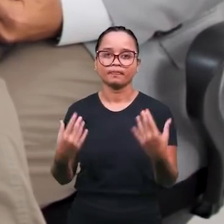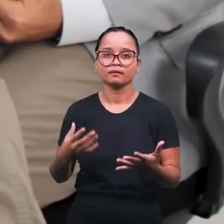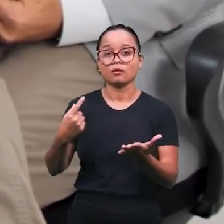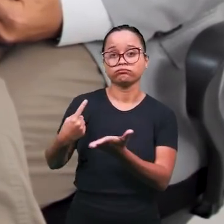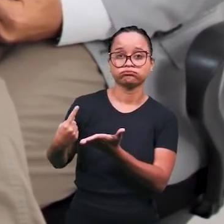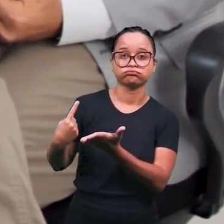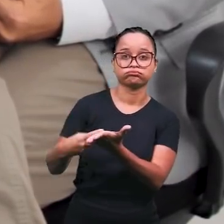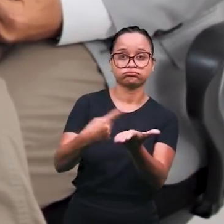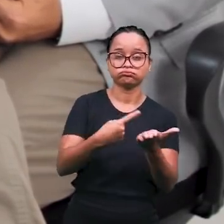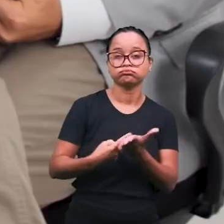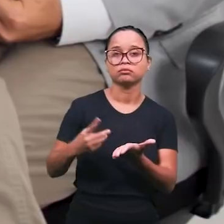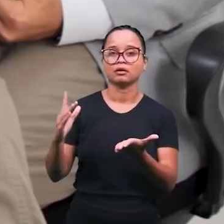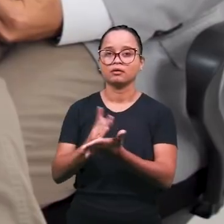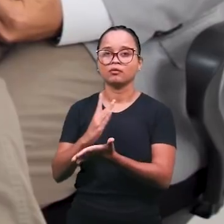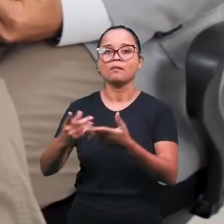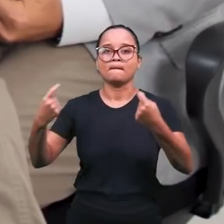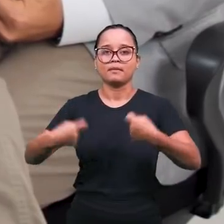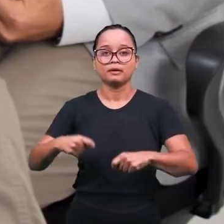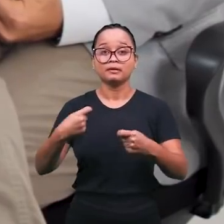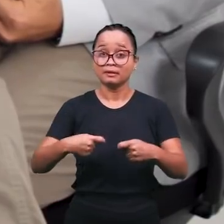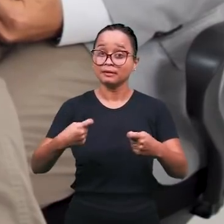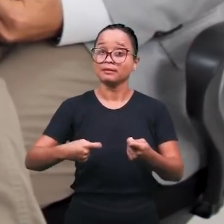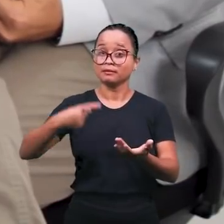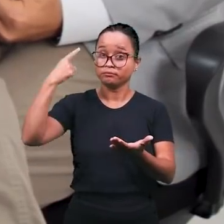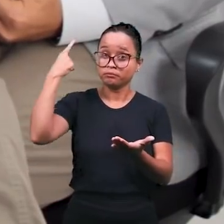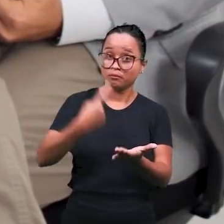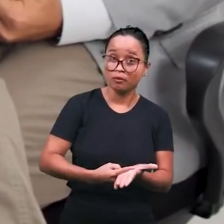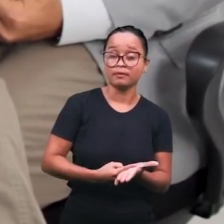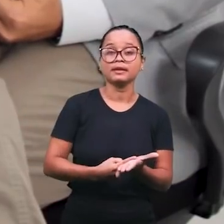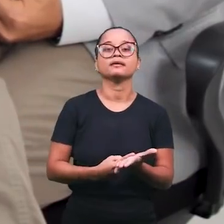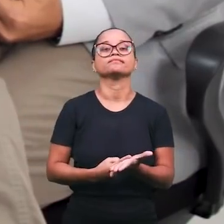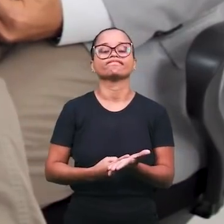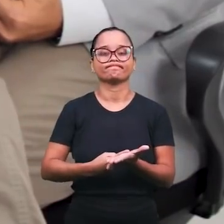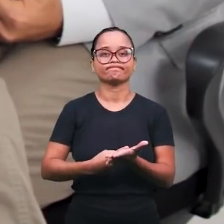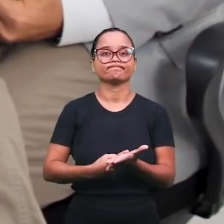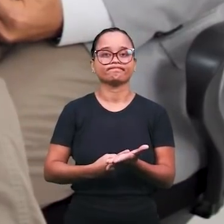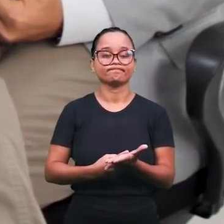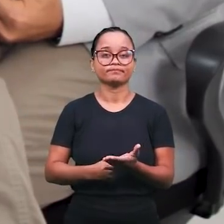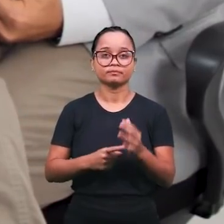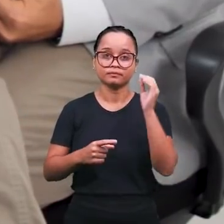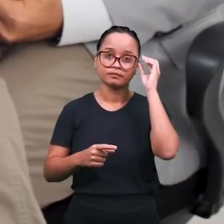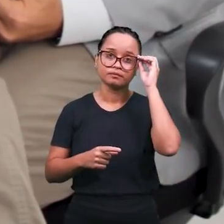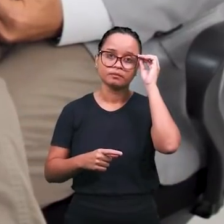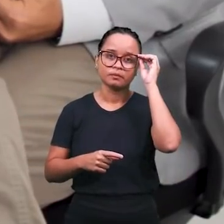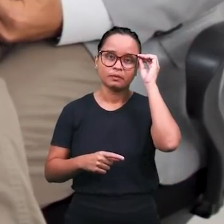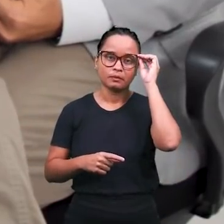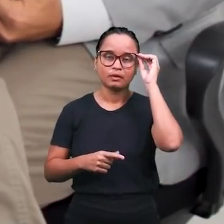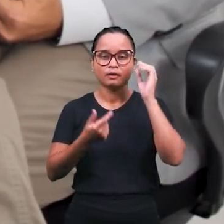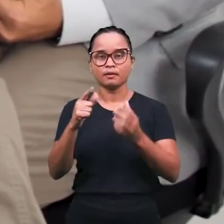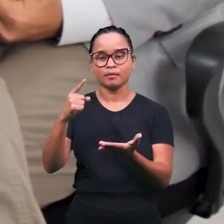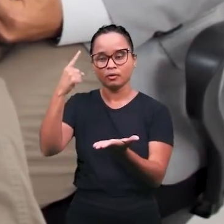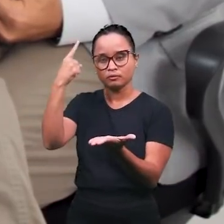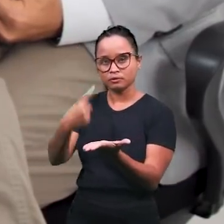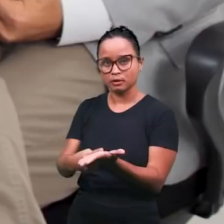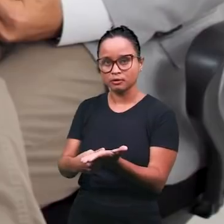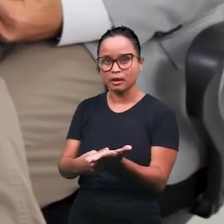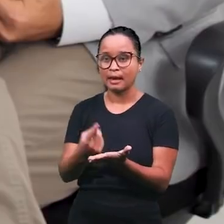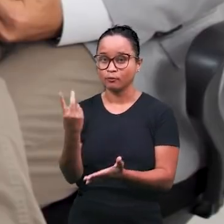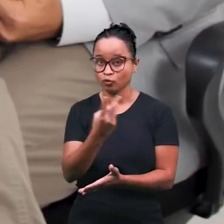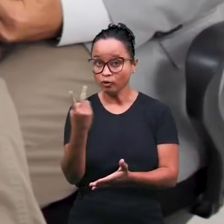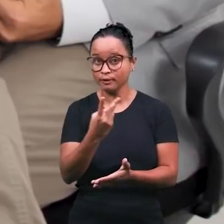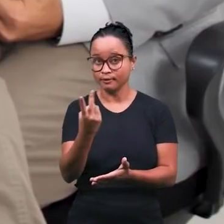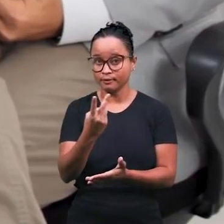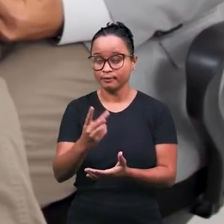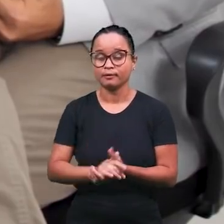alguns acordos estão precisando ser selados para funcionar. Outra coisa, o acordo, pastor, é